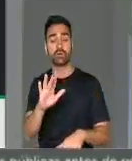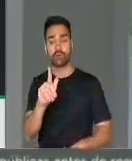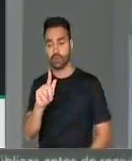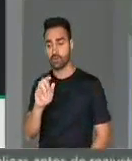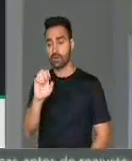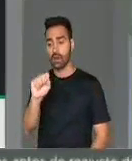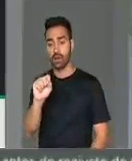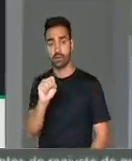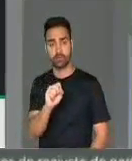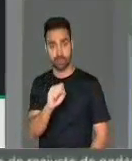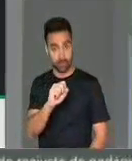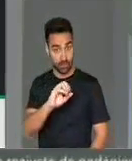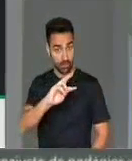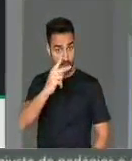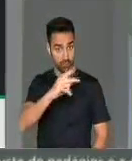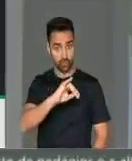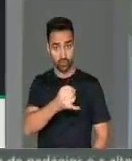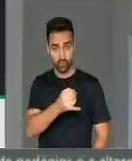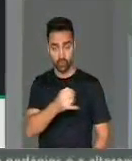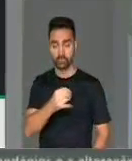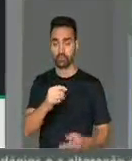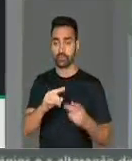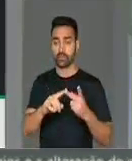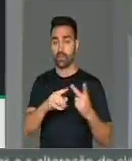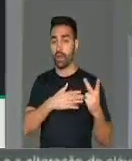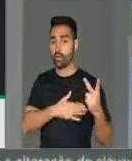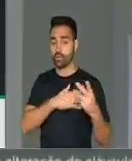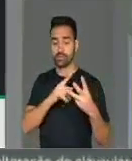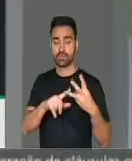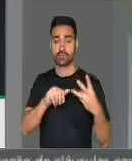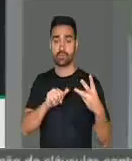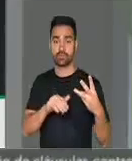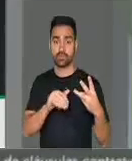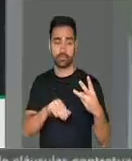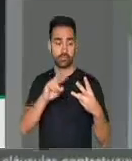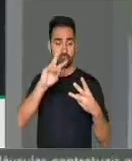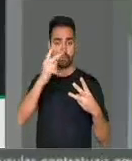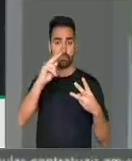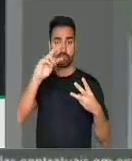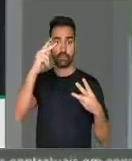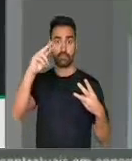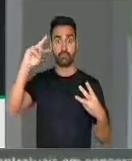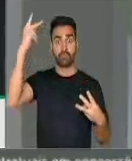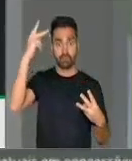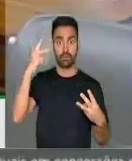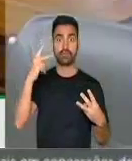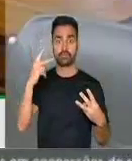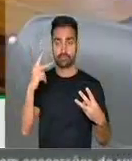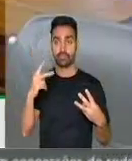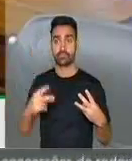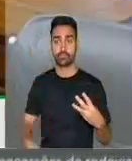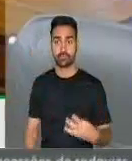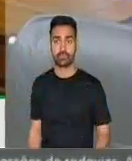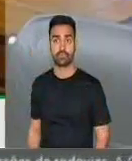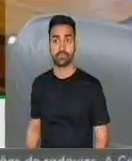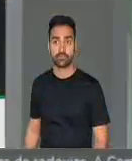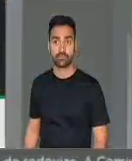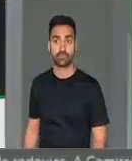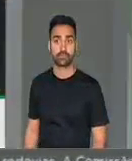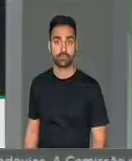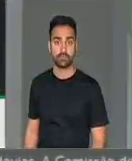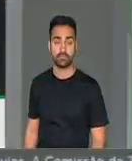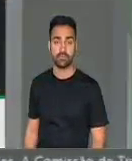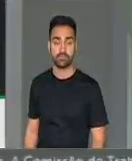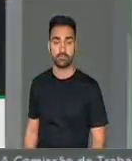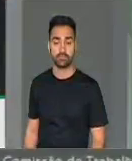cozinha subiu julho, agosto, setembro. Pasmem, povo brasileiro,